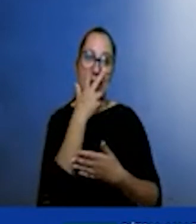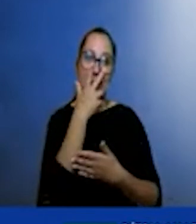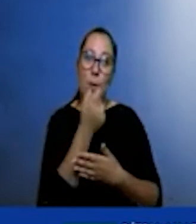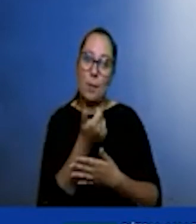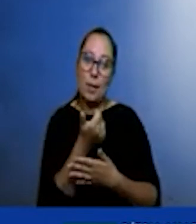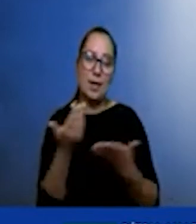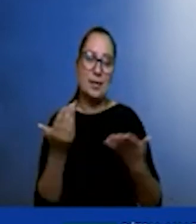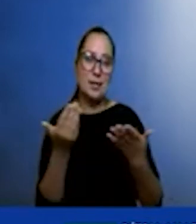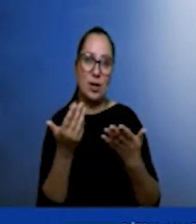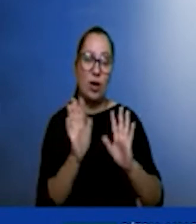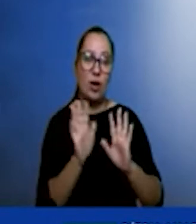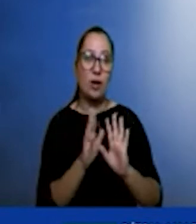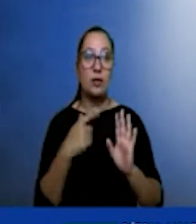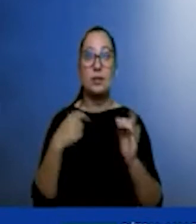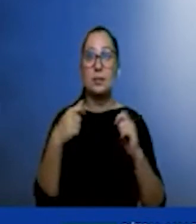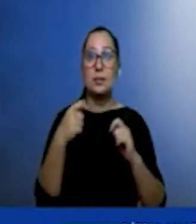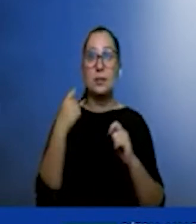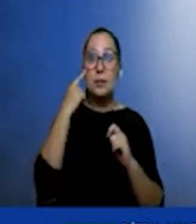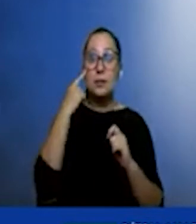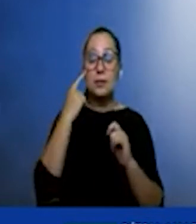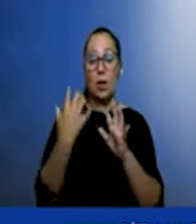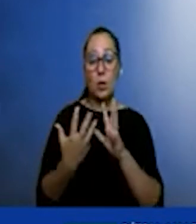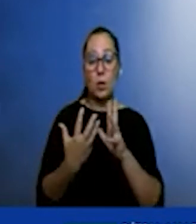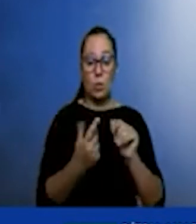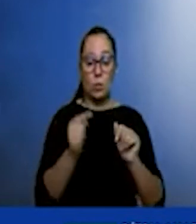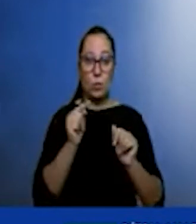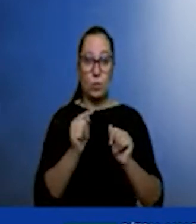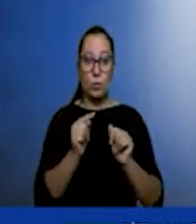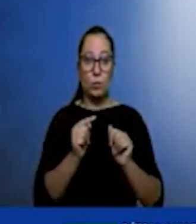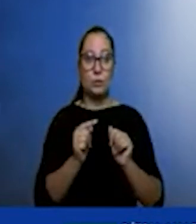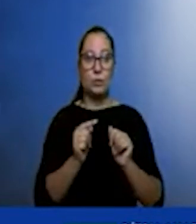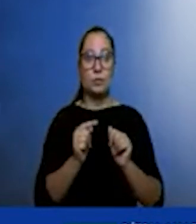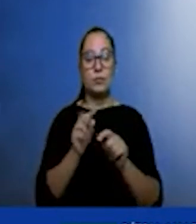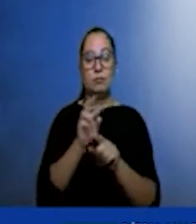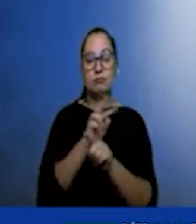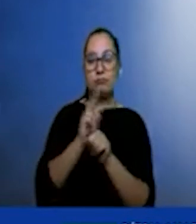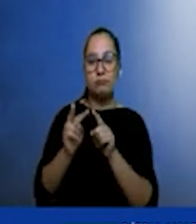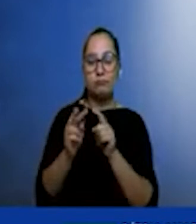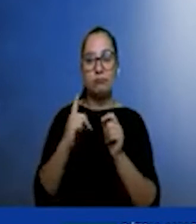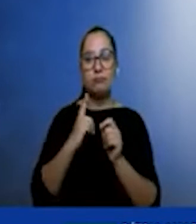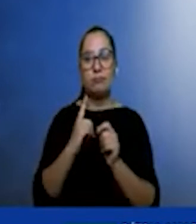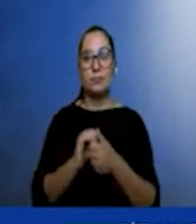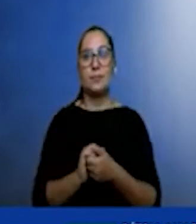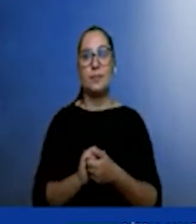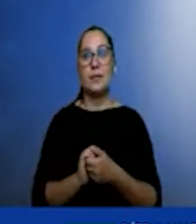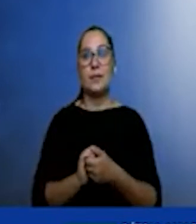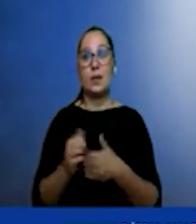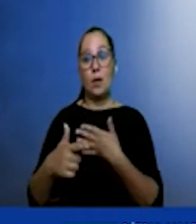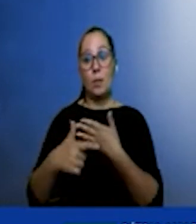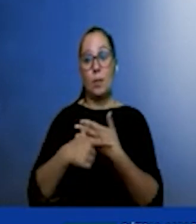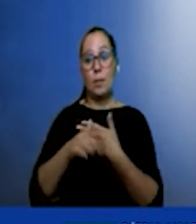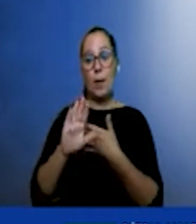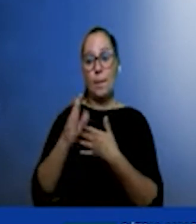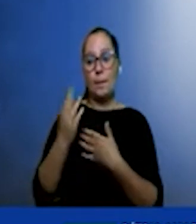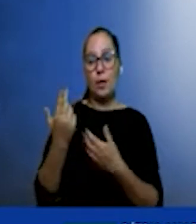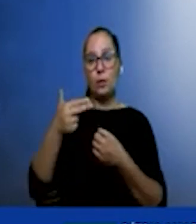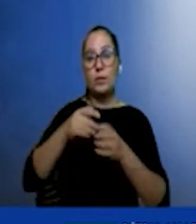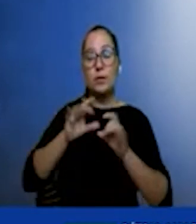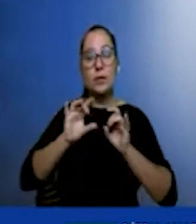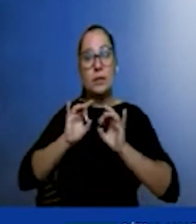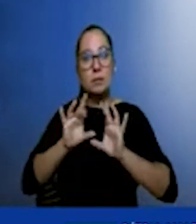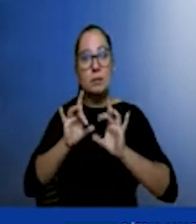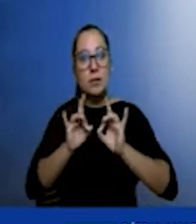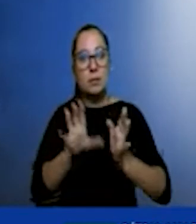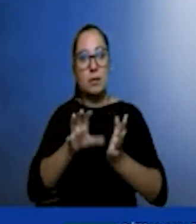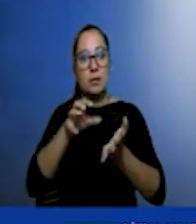Então a gente precisa. O mundo tá, as estimativas que a gente vê é que o papel dos biocombustíveis, especialmente nesses setores